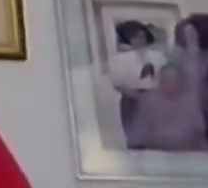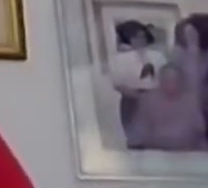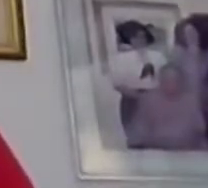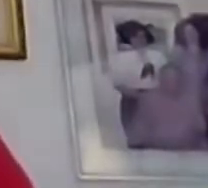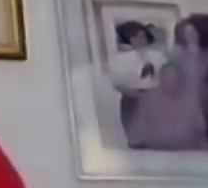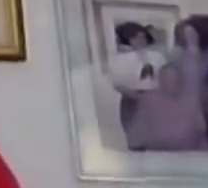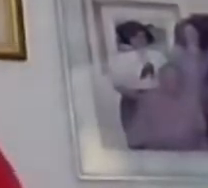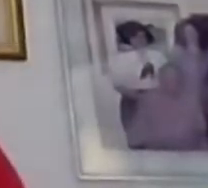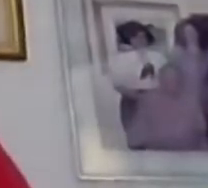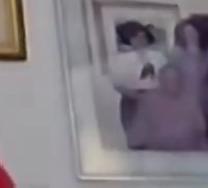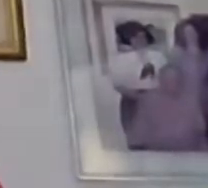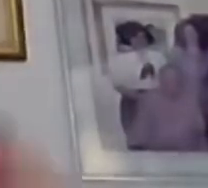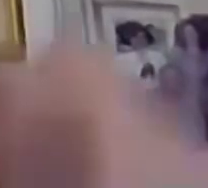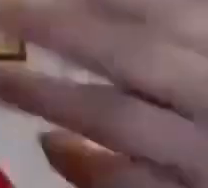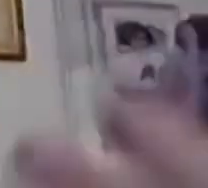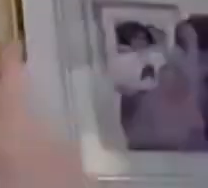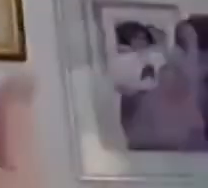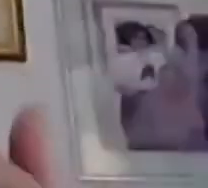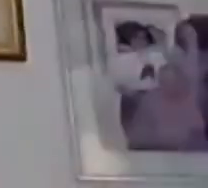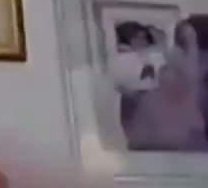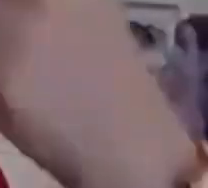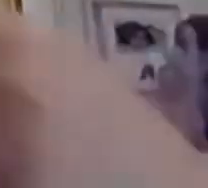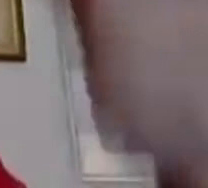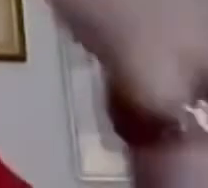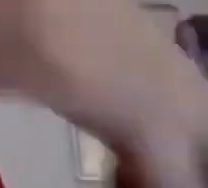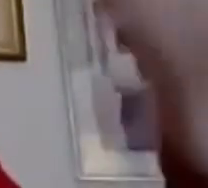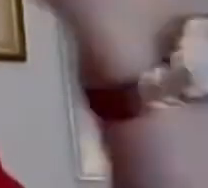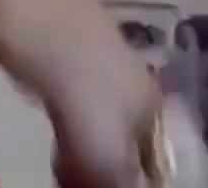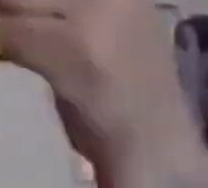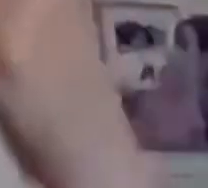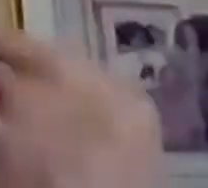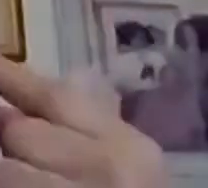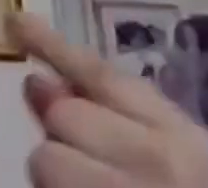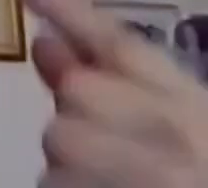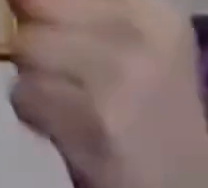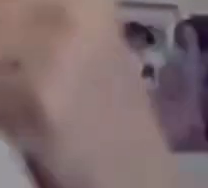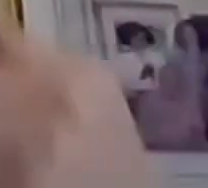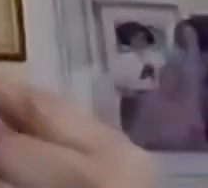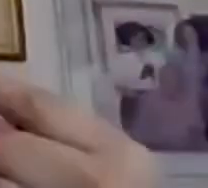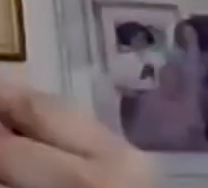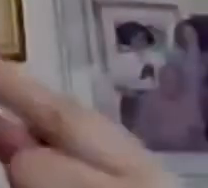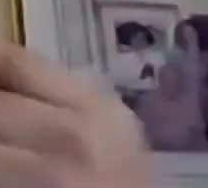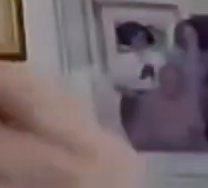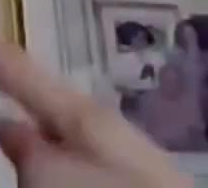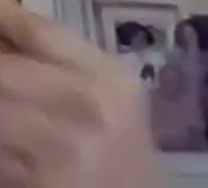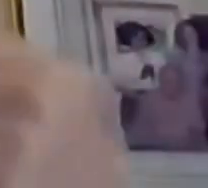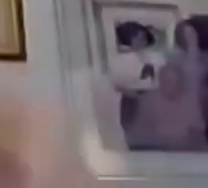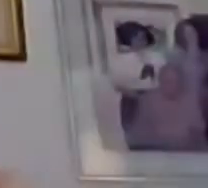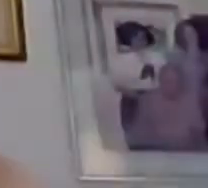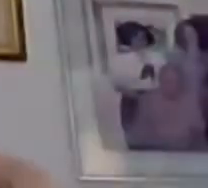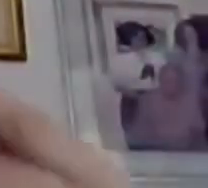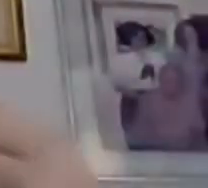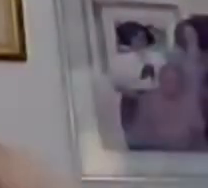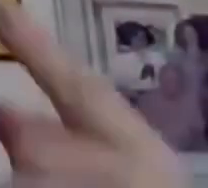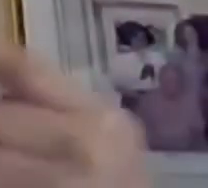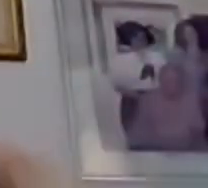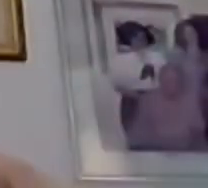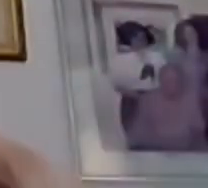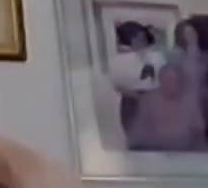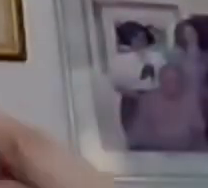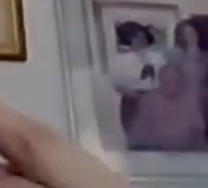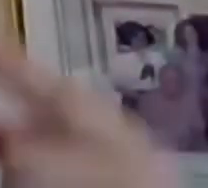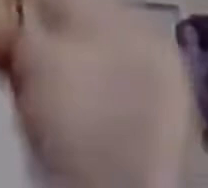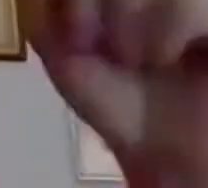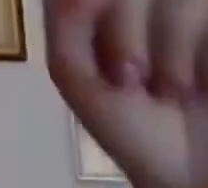ter e uma sobrecarga. Veja, é gente que está vindo de 1 ano e meio de sobrecarga física e psíquica de atender